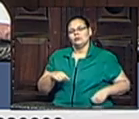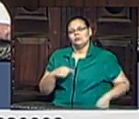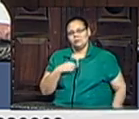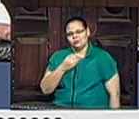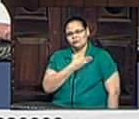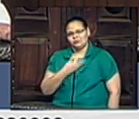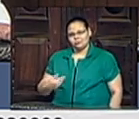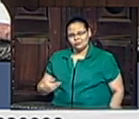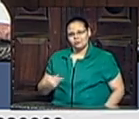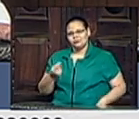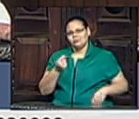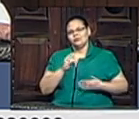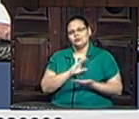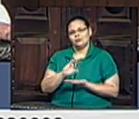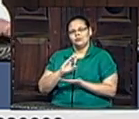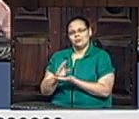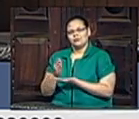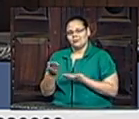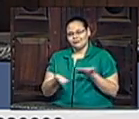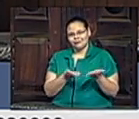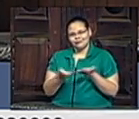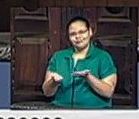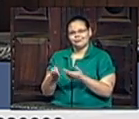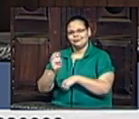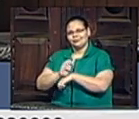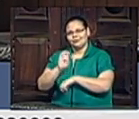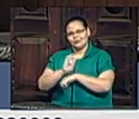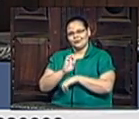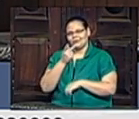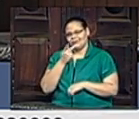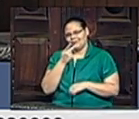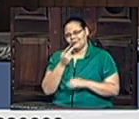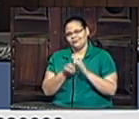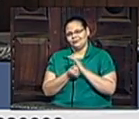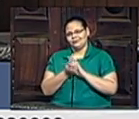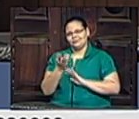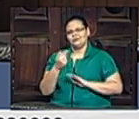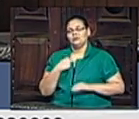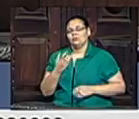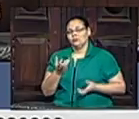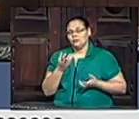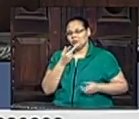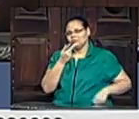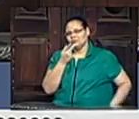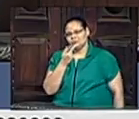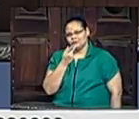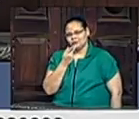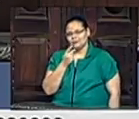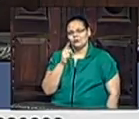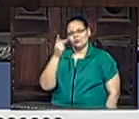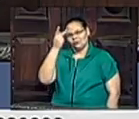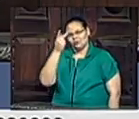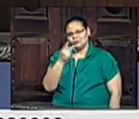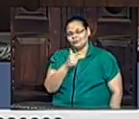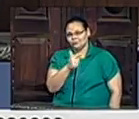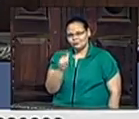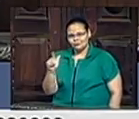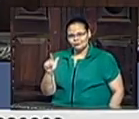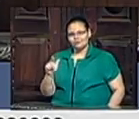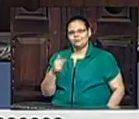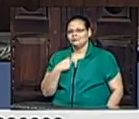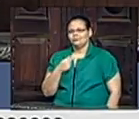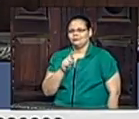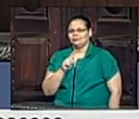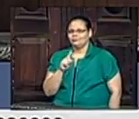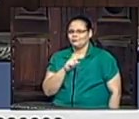Estadual, para atender as necessidades do Estado. Já falei isso muitas vezes, mas eu quero falar sobre outras coisas. Não